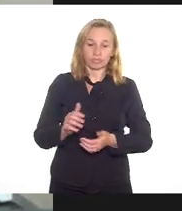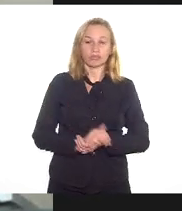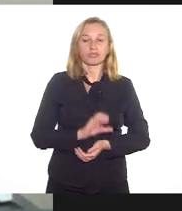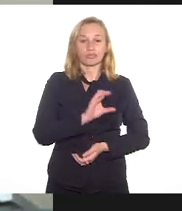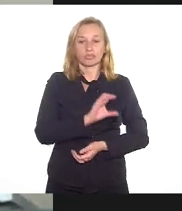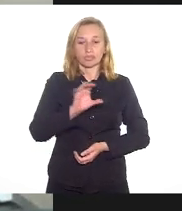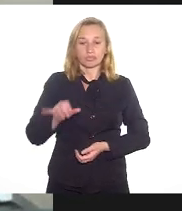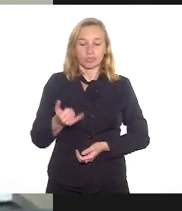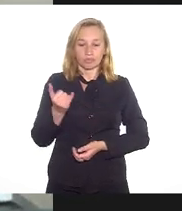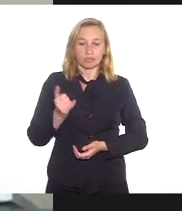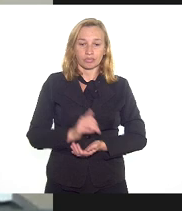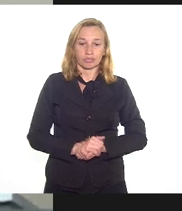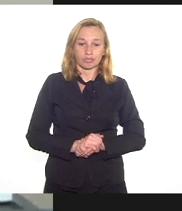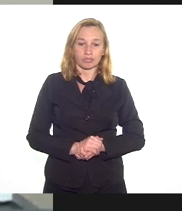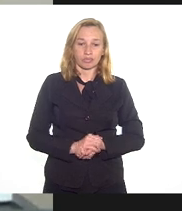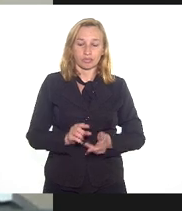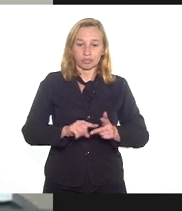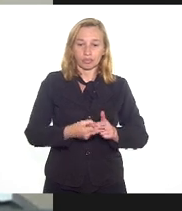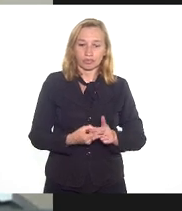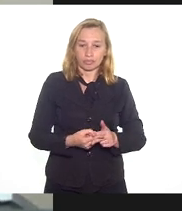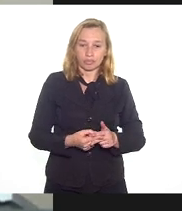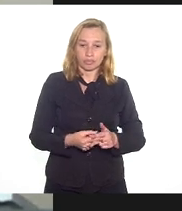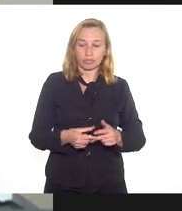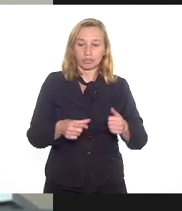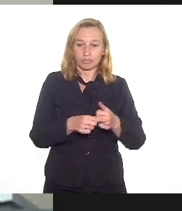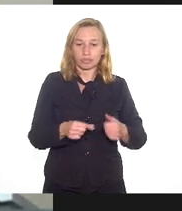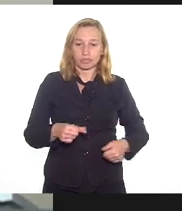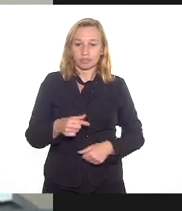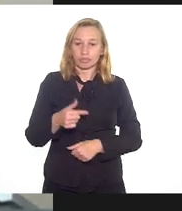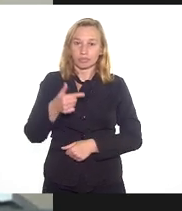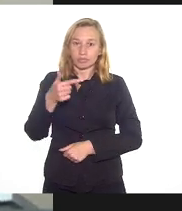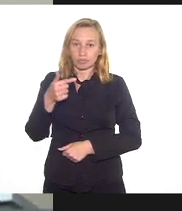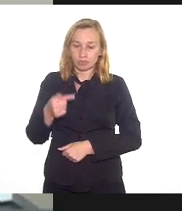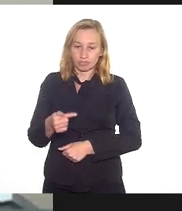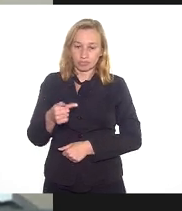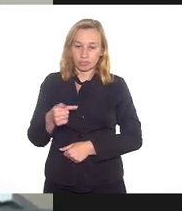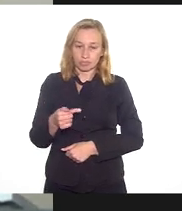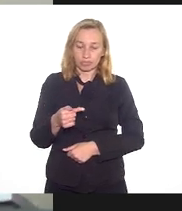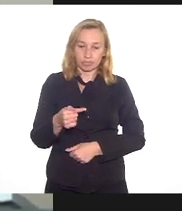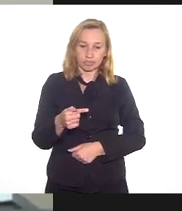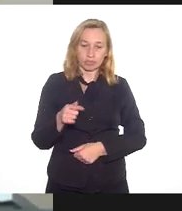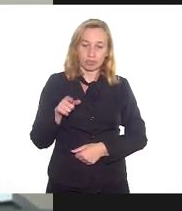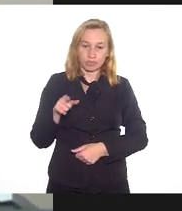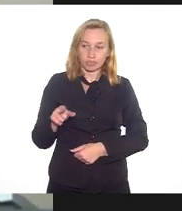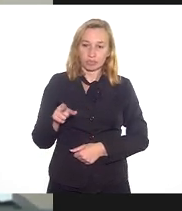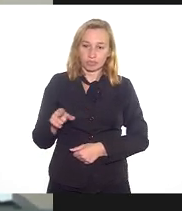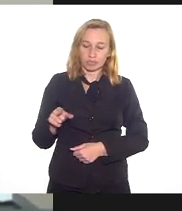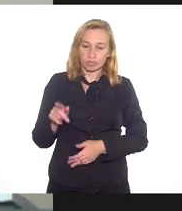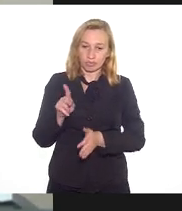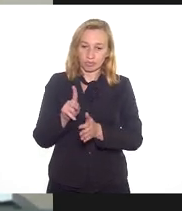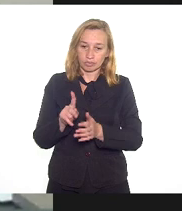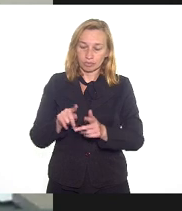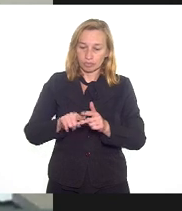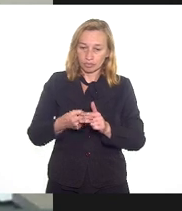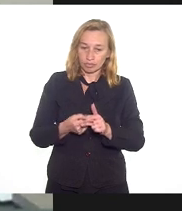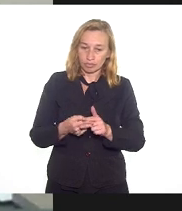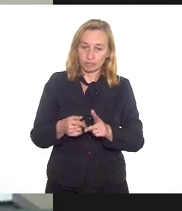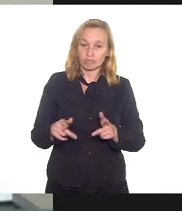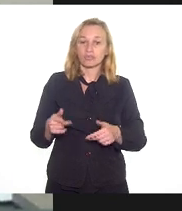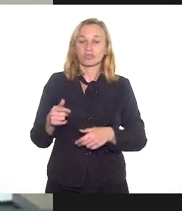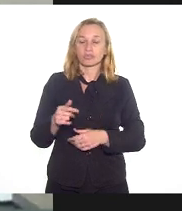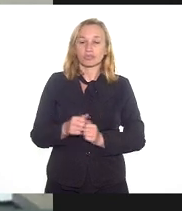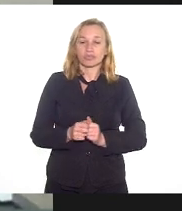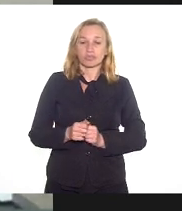da CCJ ela altera o artigo 7 e bota o caráter dessa instância, altera o caráter dessa